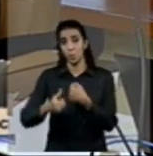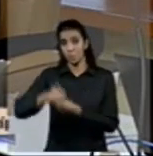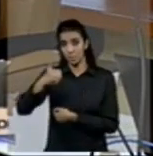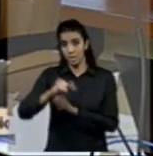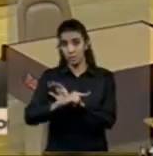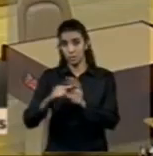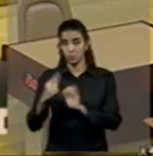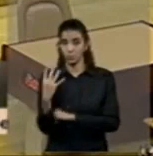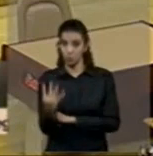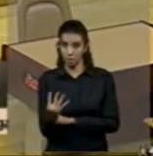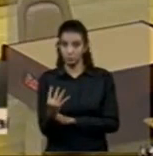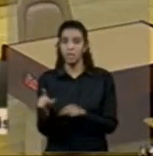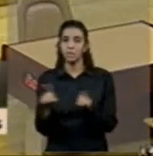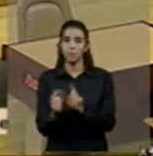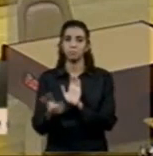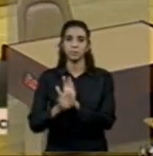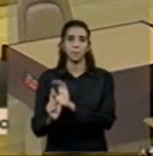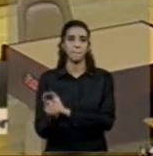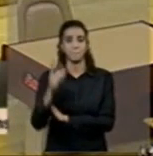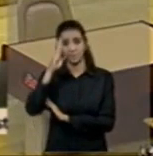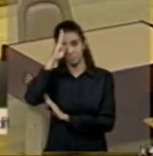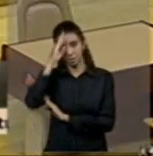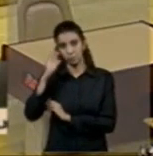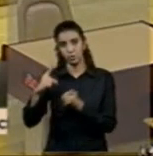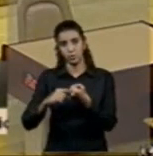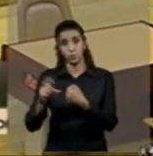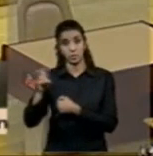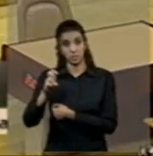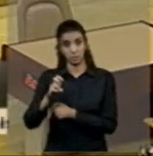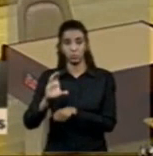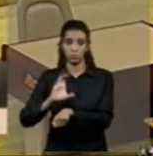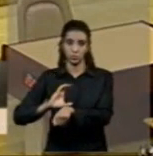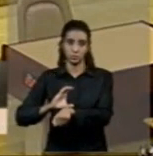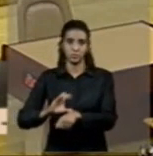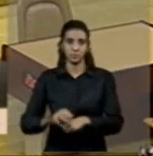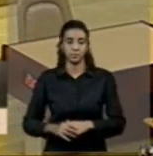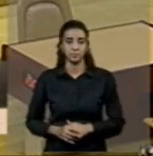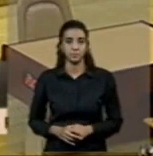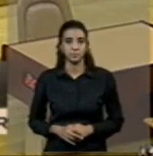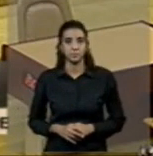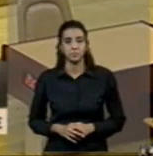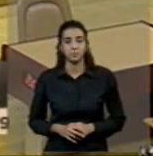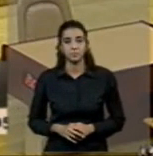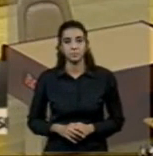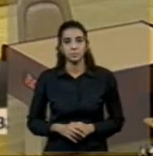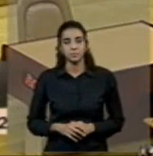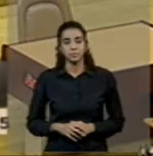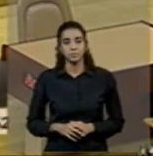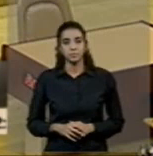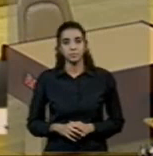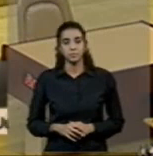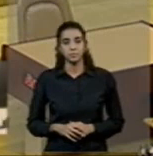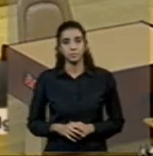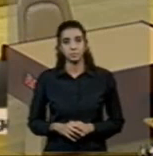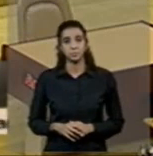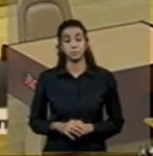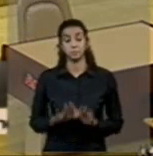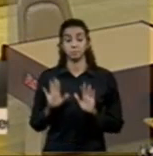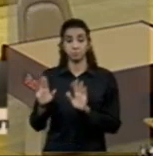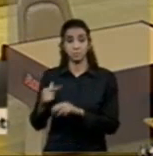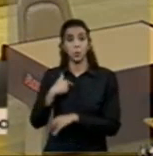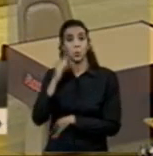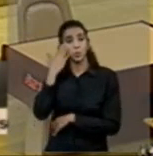1º, inciso 4º, e caput do artigo 5º da Constituição da República. Entendo, com efeito, que a questão